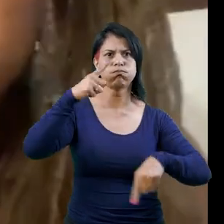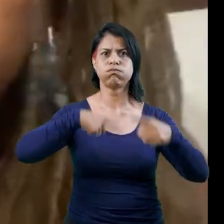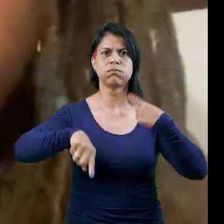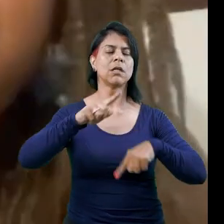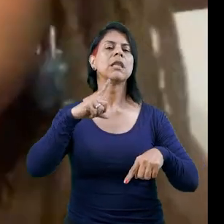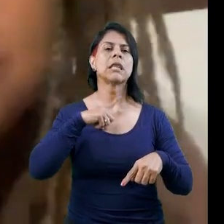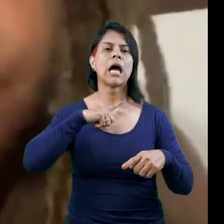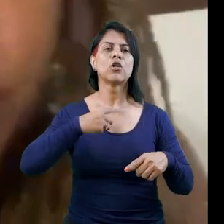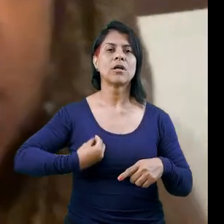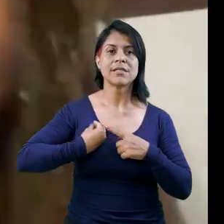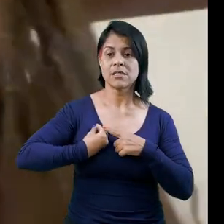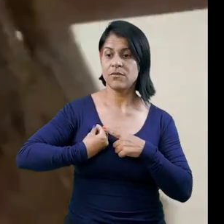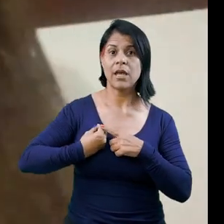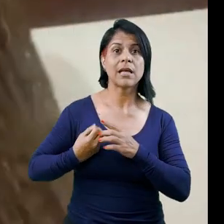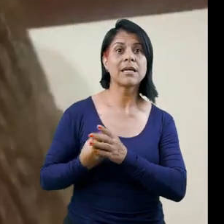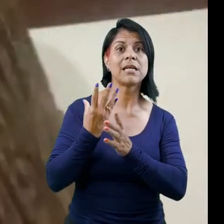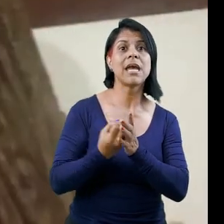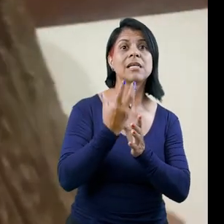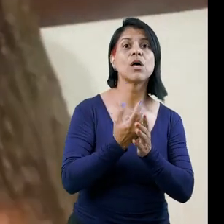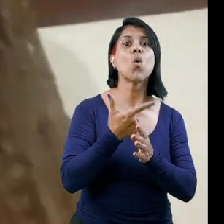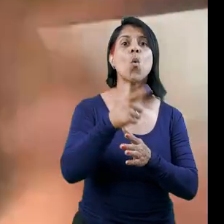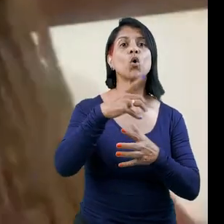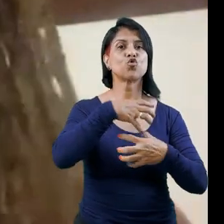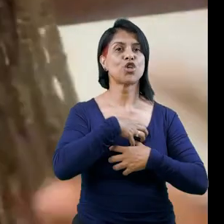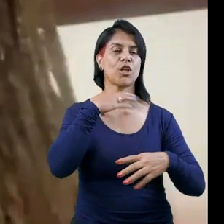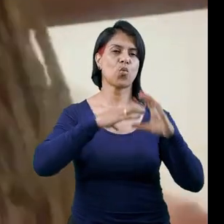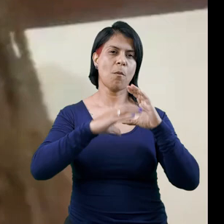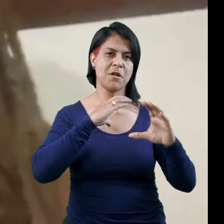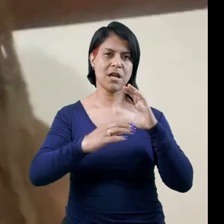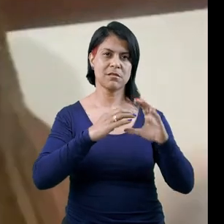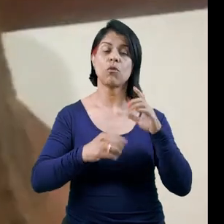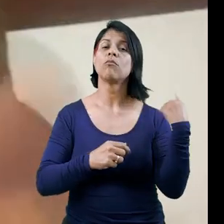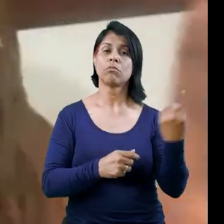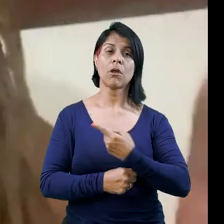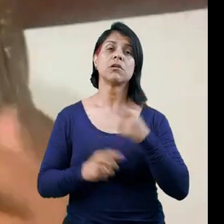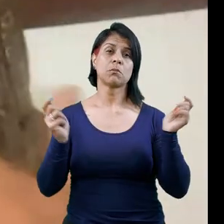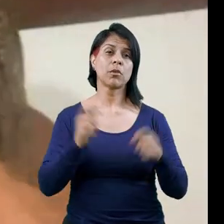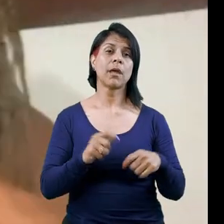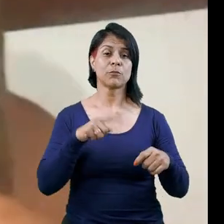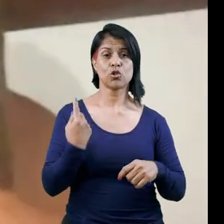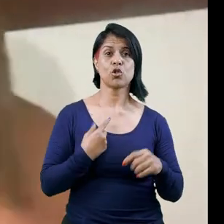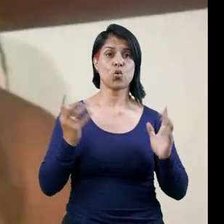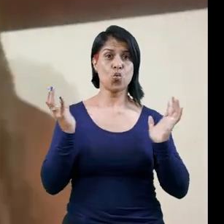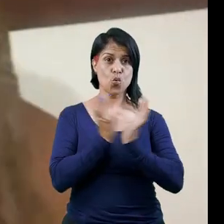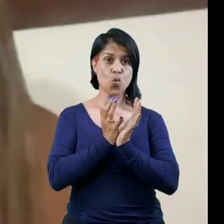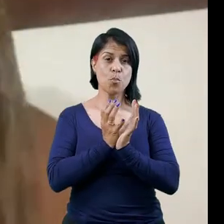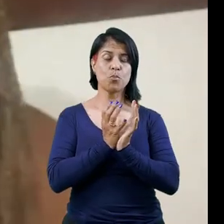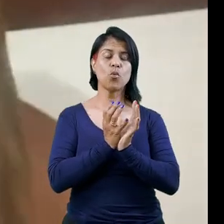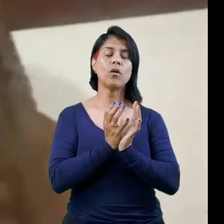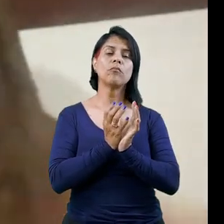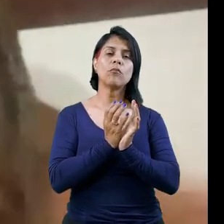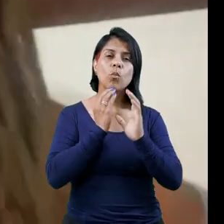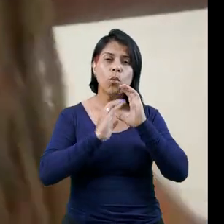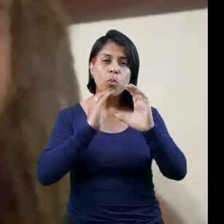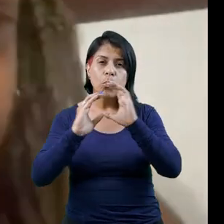de criação de outras formas de comunicação. Então, nós poderíamos aqui, enquanto grupo, nos